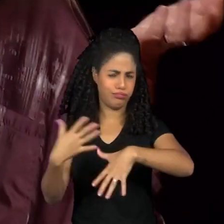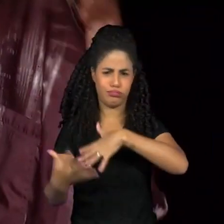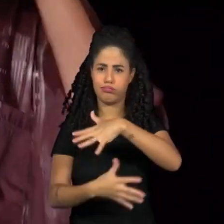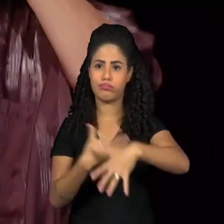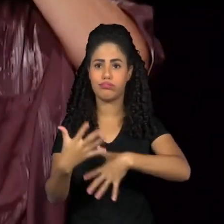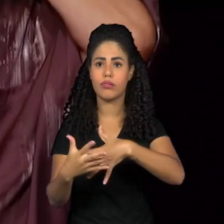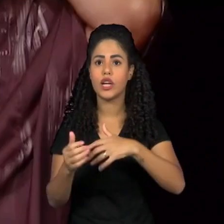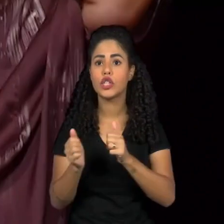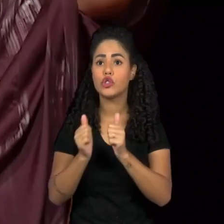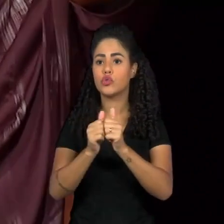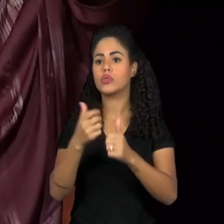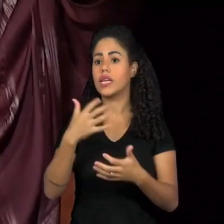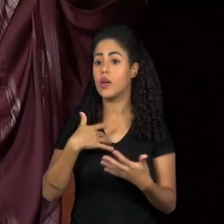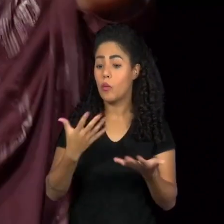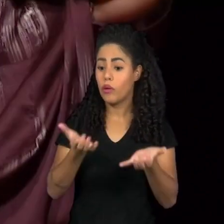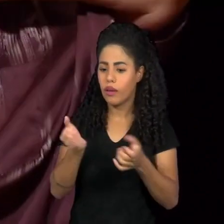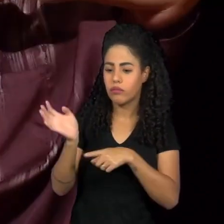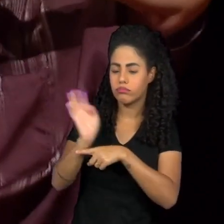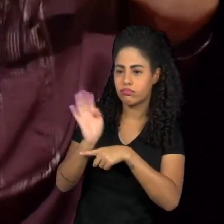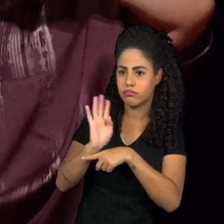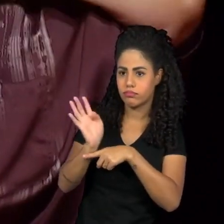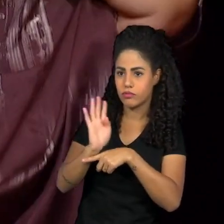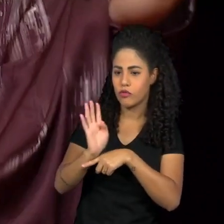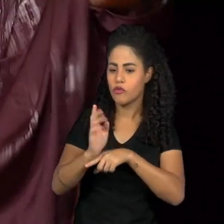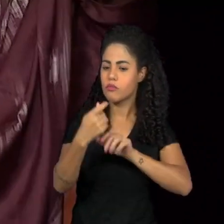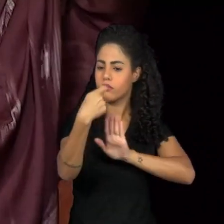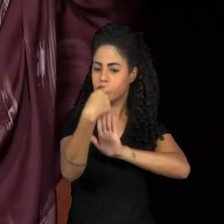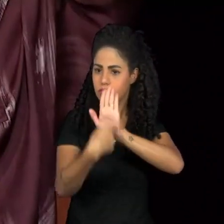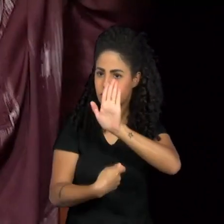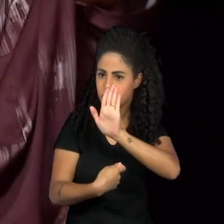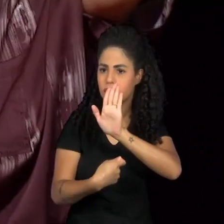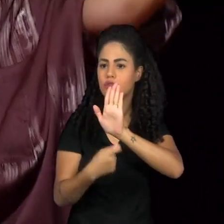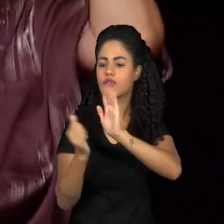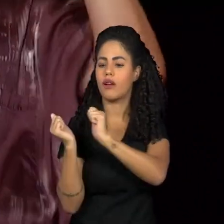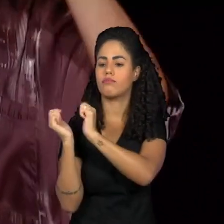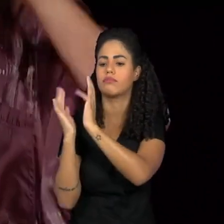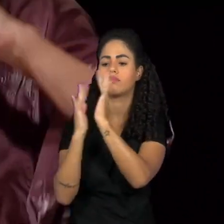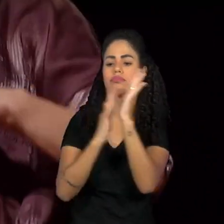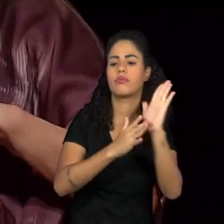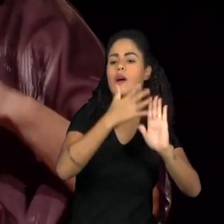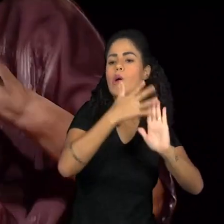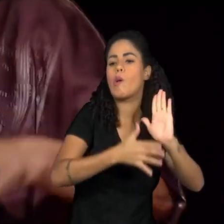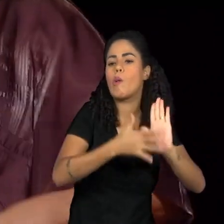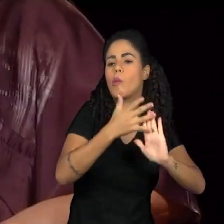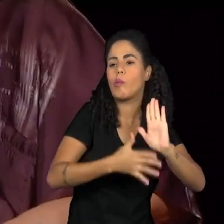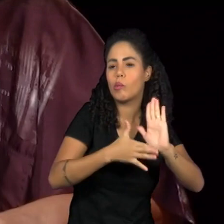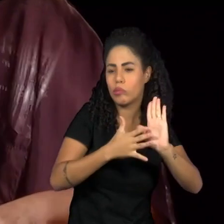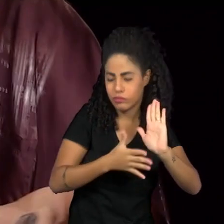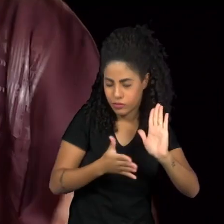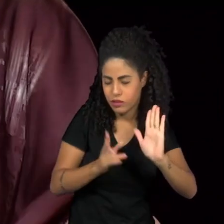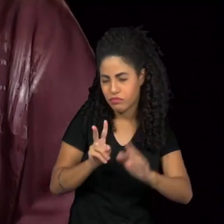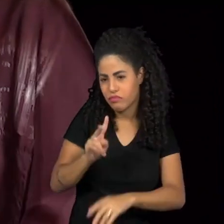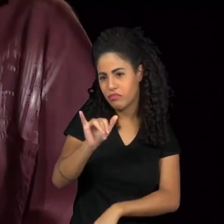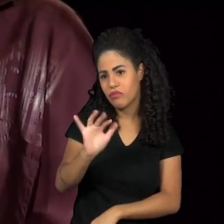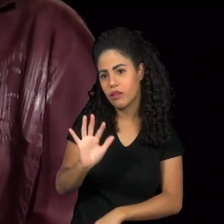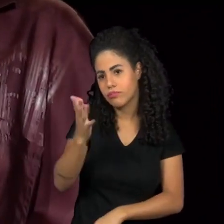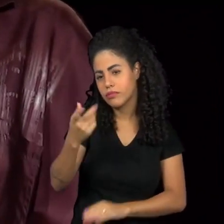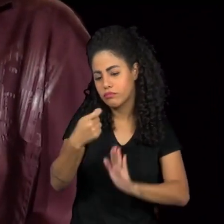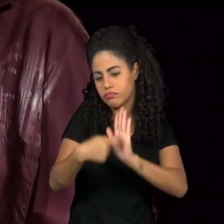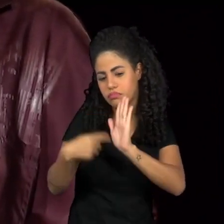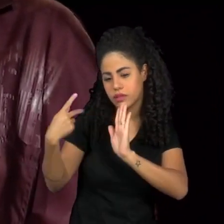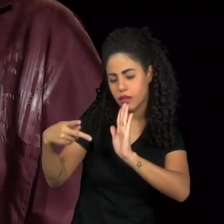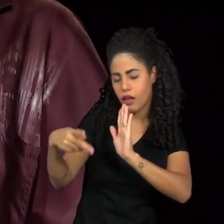né, que eu pretendo fazer esse filme. O texto, acho que muito provavelmente vai ser um texto